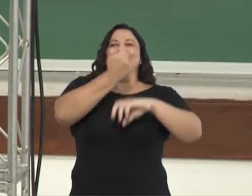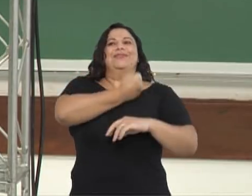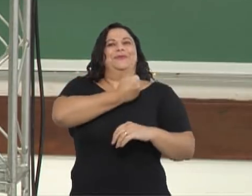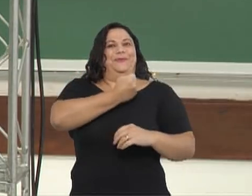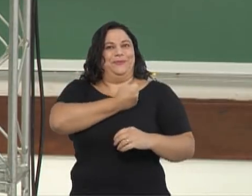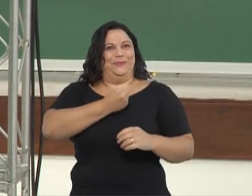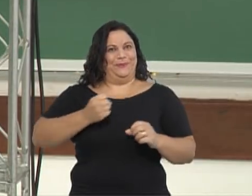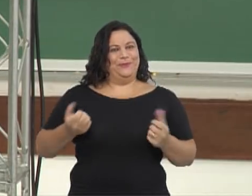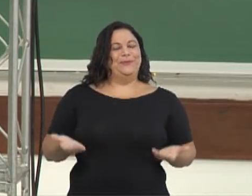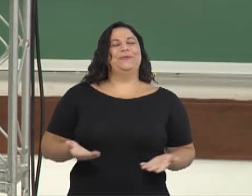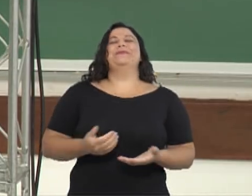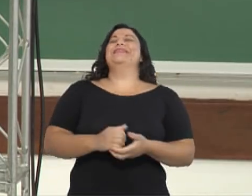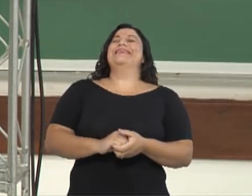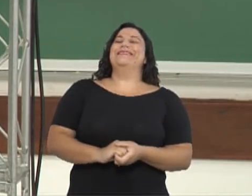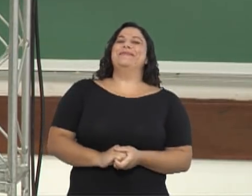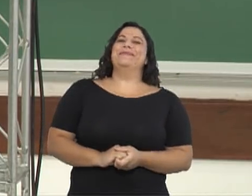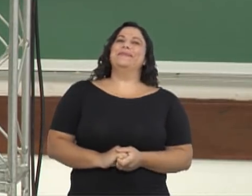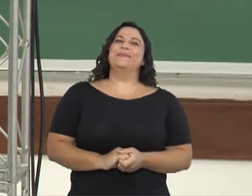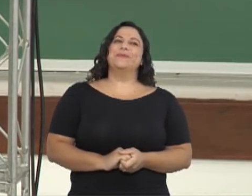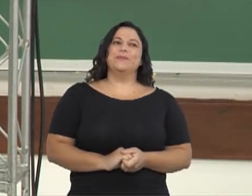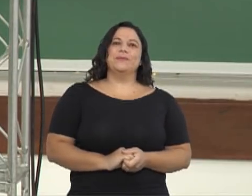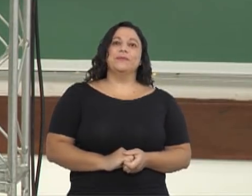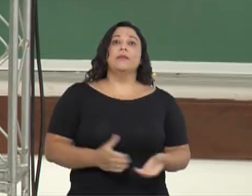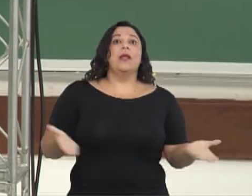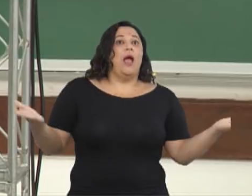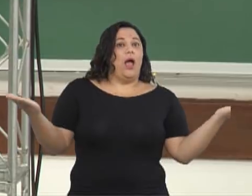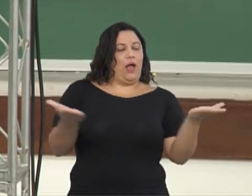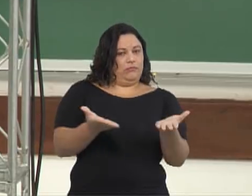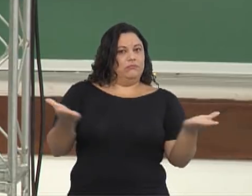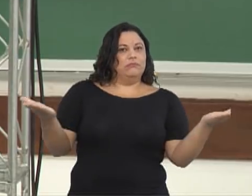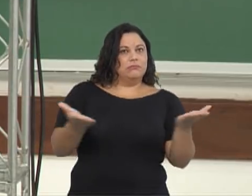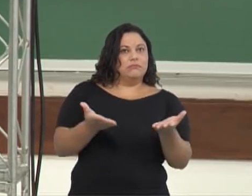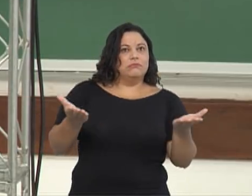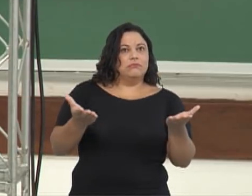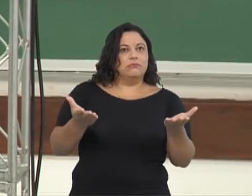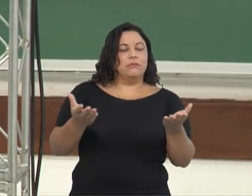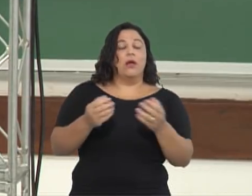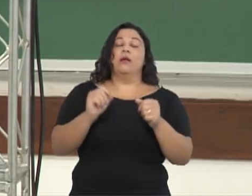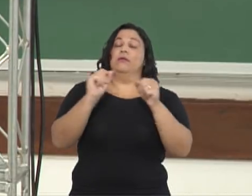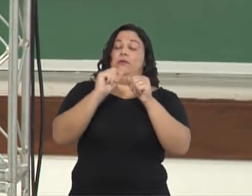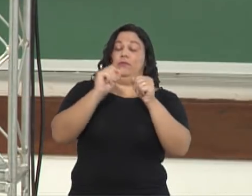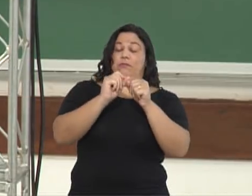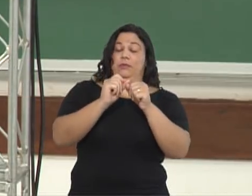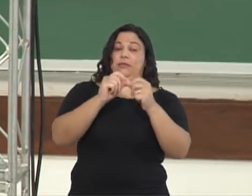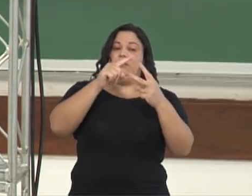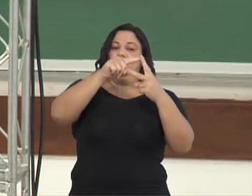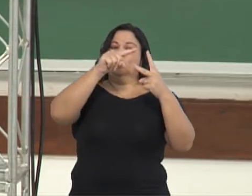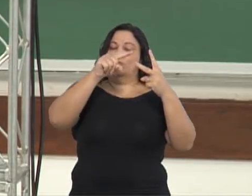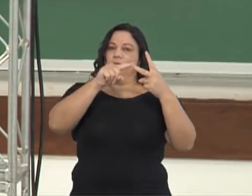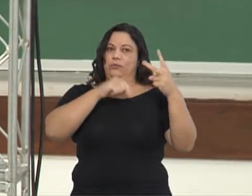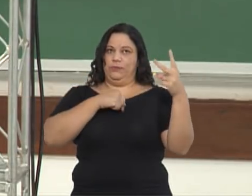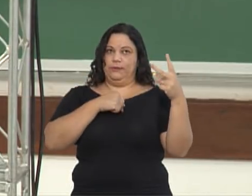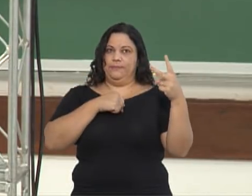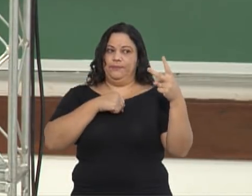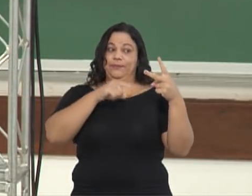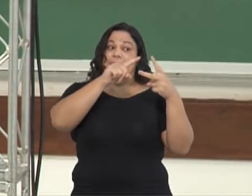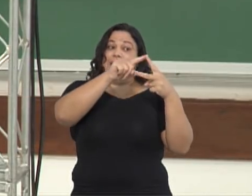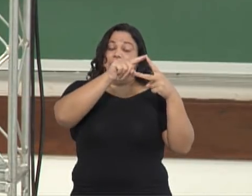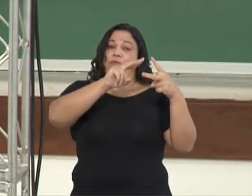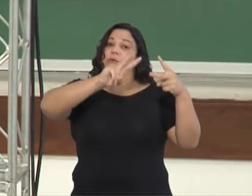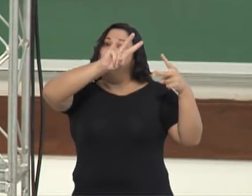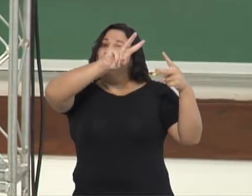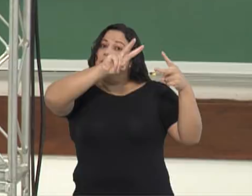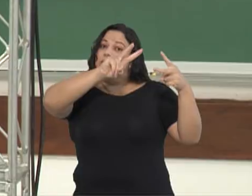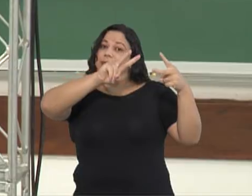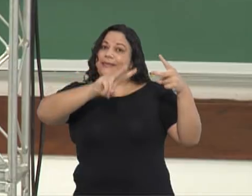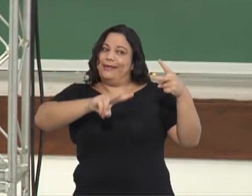o exercício que a professora fez. Nesse momento, nós vamos fazer duas coisas ao mesmo tempo. Eu vou ler o